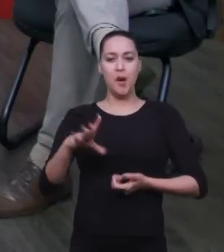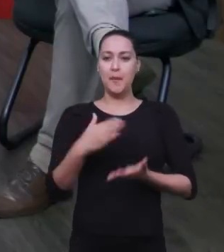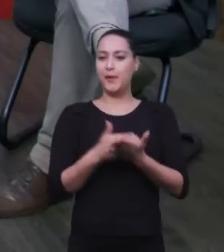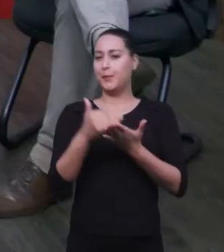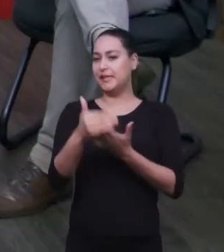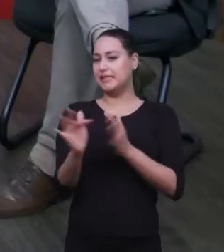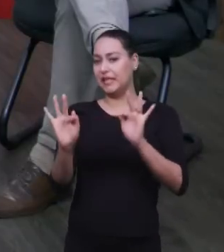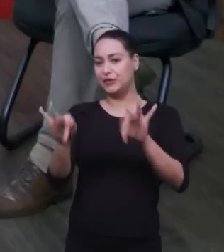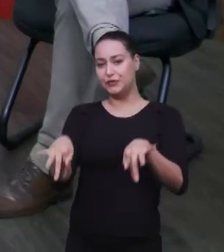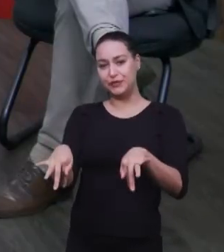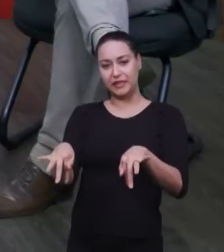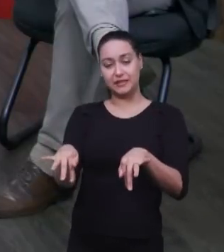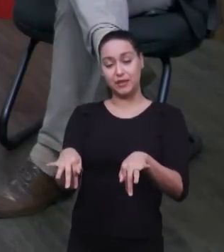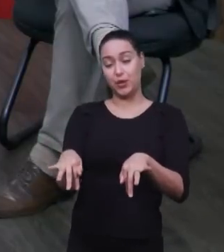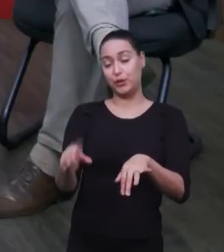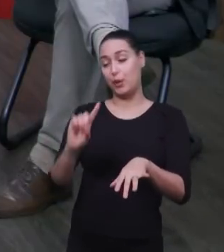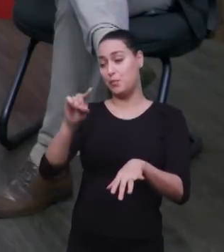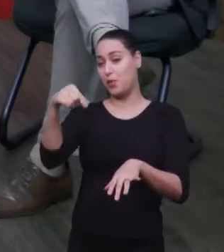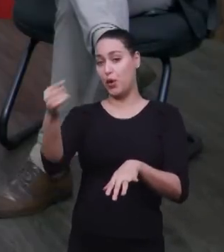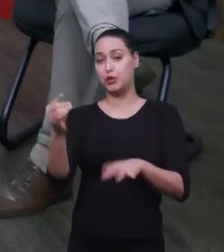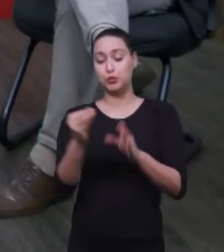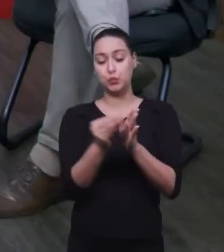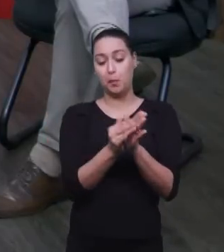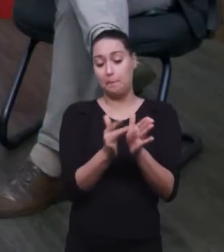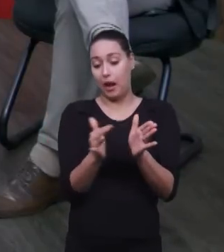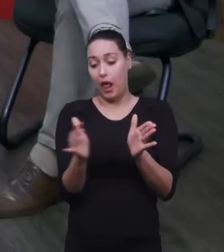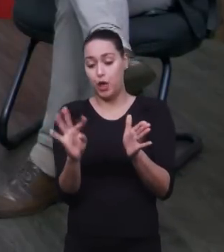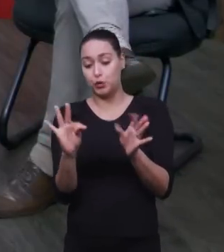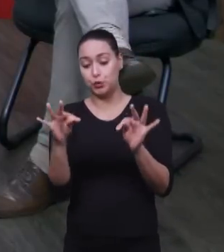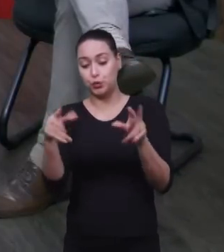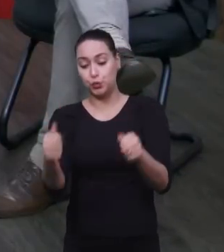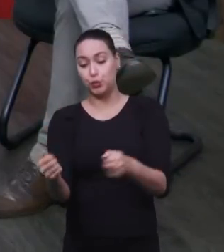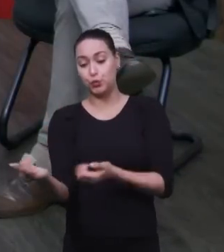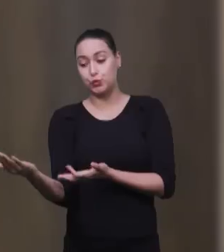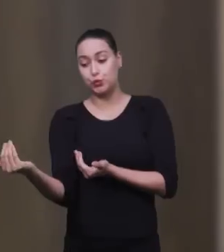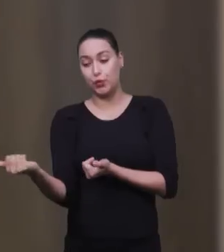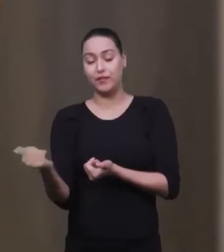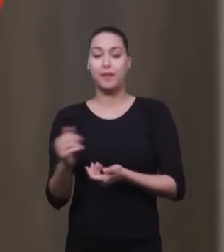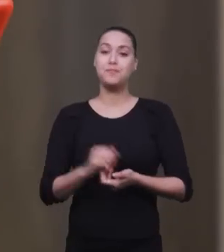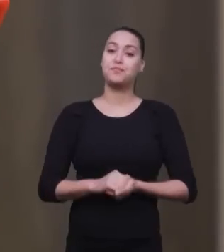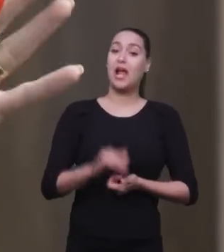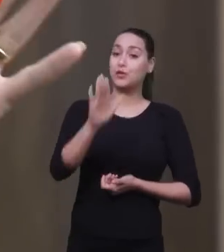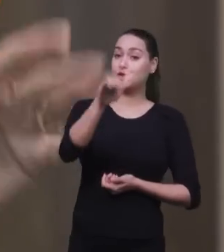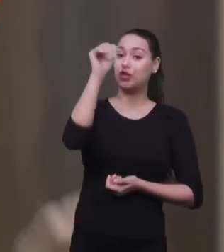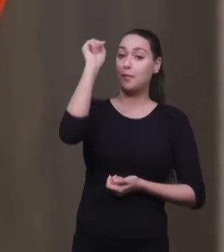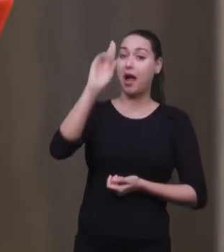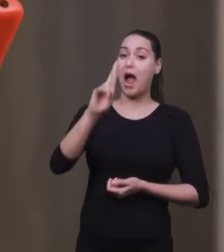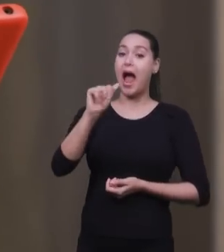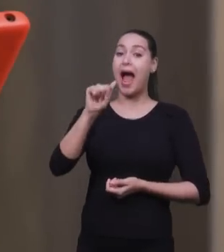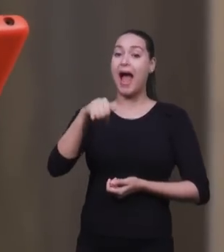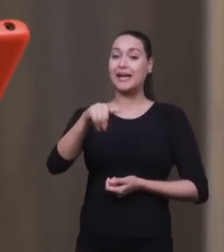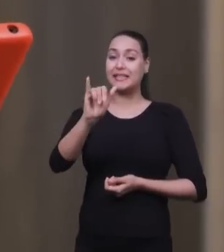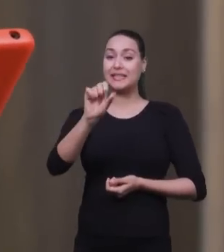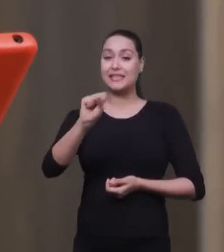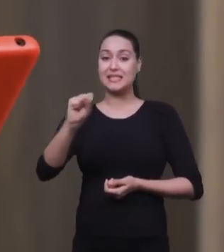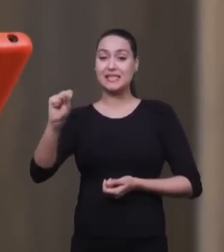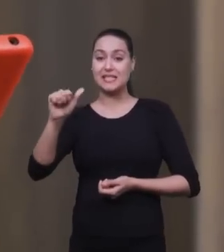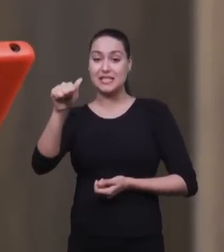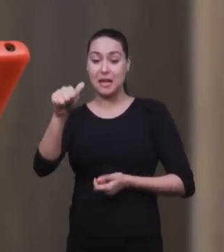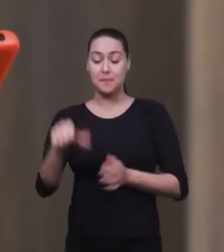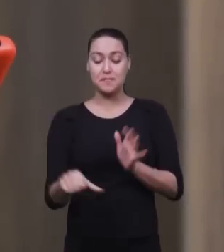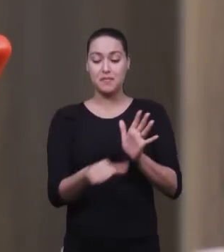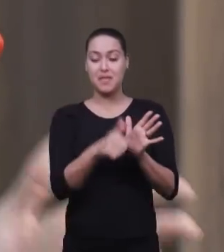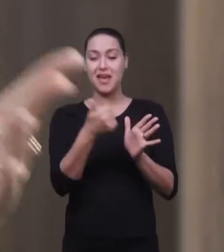aqui só para começar a encerrar o programa. O resto é com os jovens. Então, vai lá. Então tá, Raíssa, agora eu que vou chamar ela. Ela que vai fazer